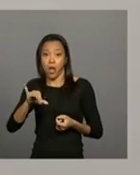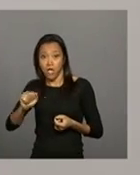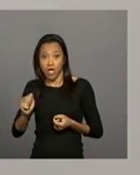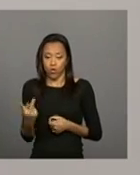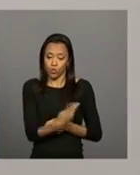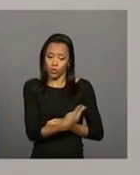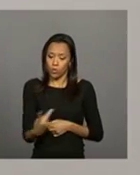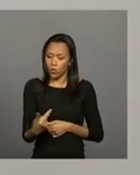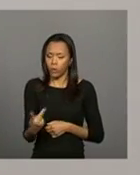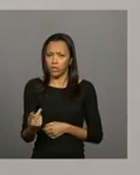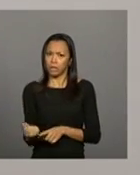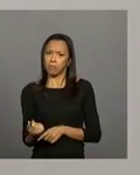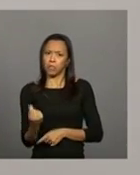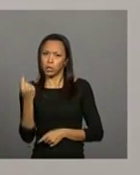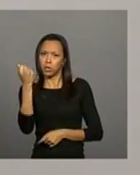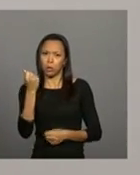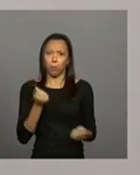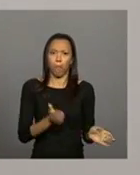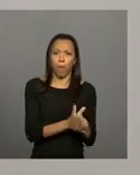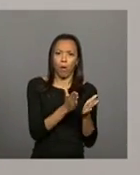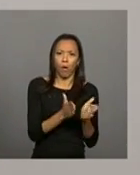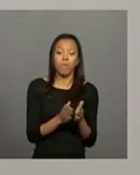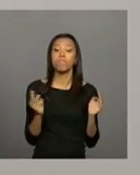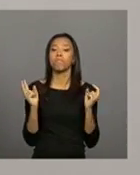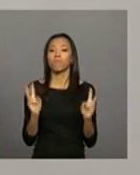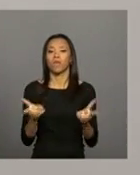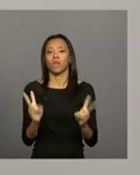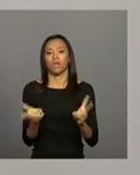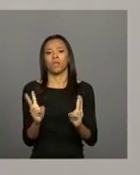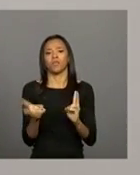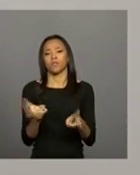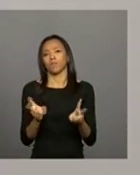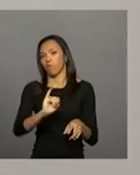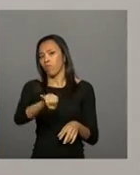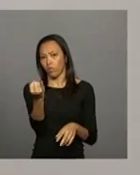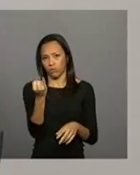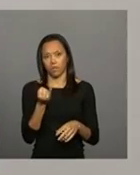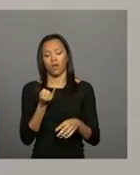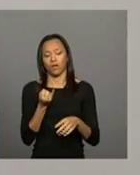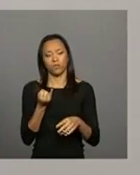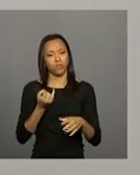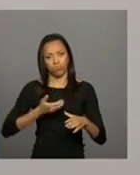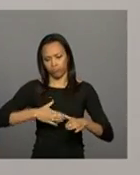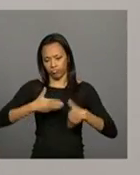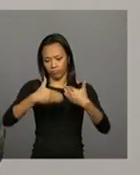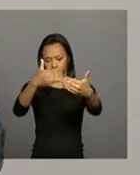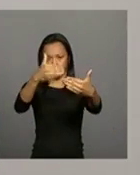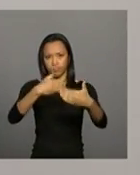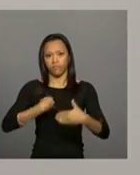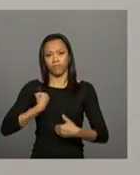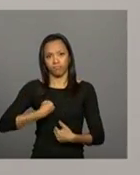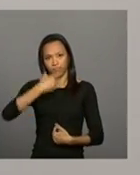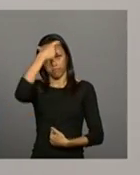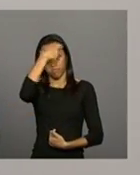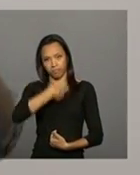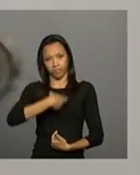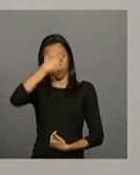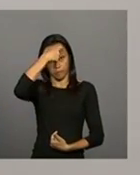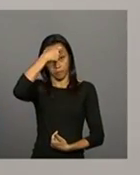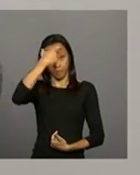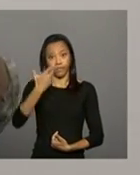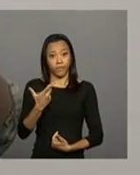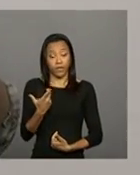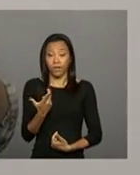classe social do nosso país, tenha as mesmas oportunidades de se desenvolver. Daí a importância da creche. É